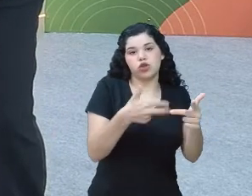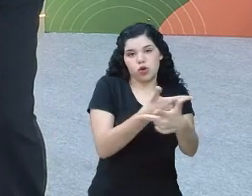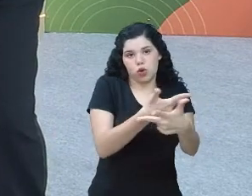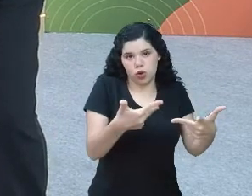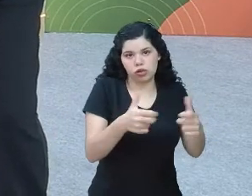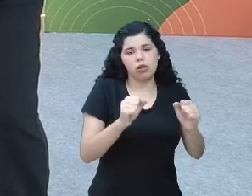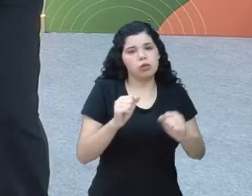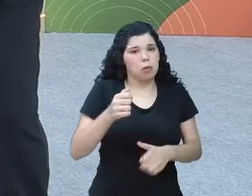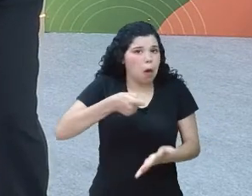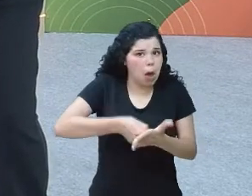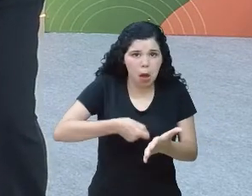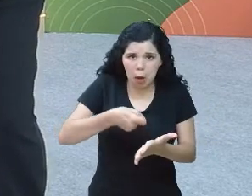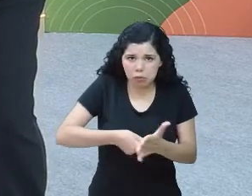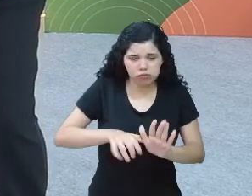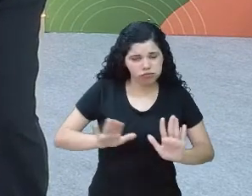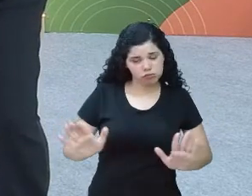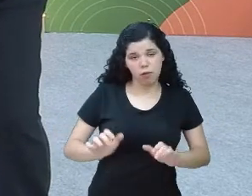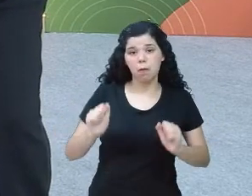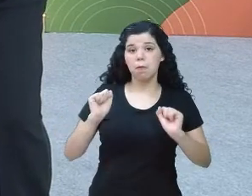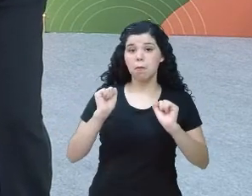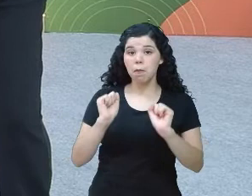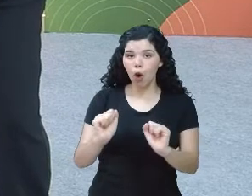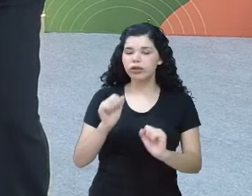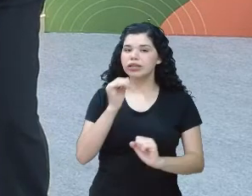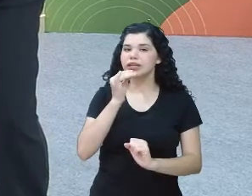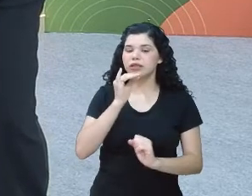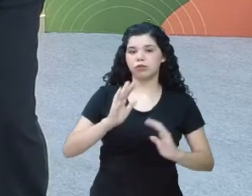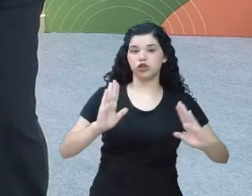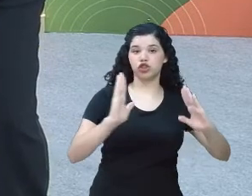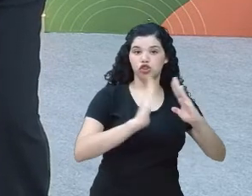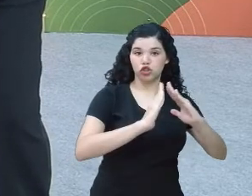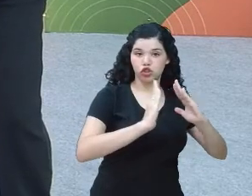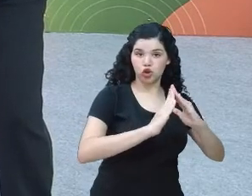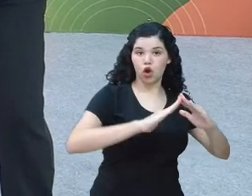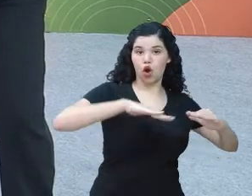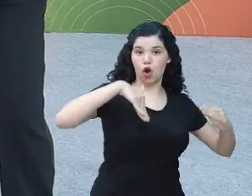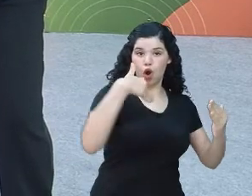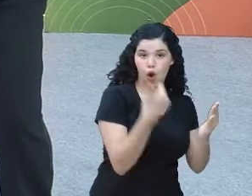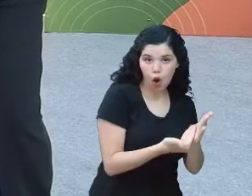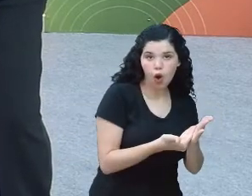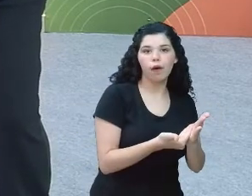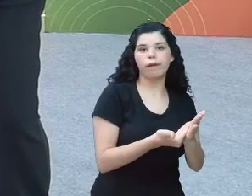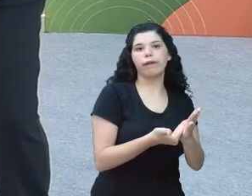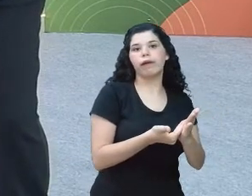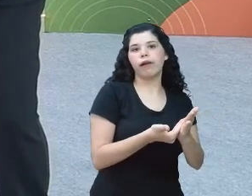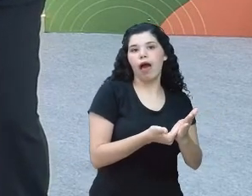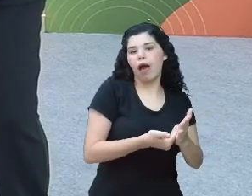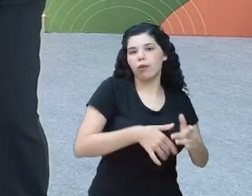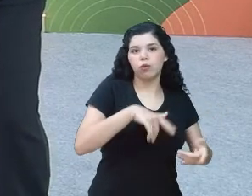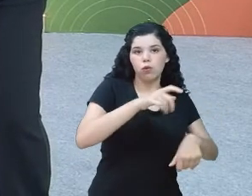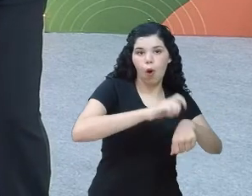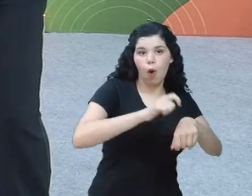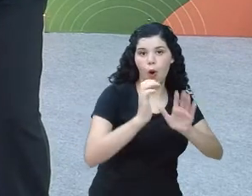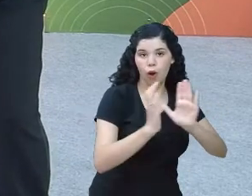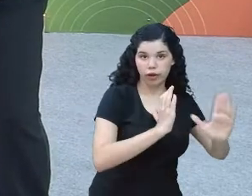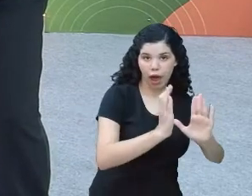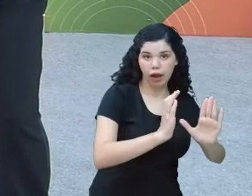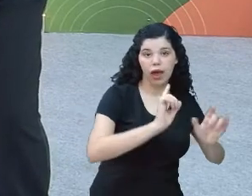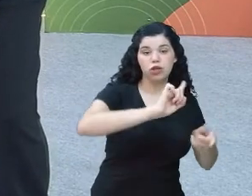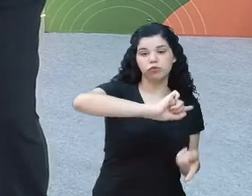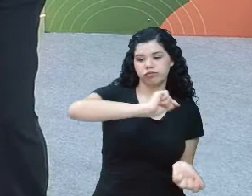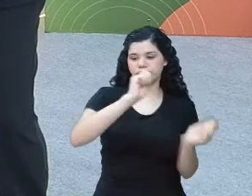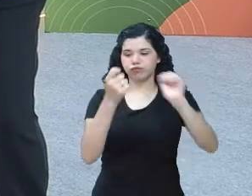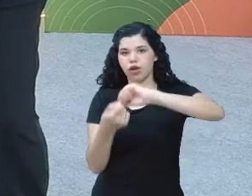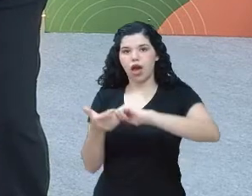pode frequentar uma escola no horário e no contraturno frequentar outra escola usando a sua sala de recurso de